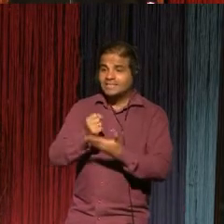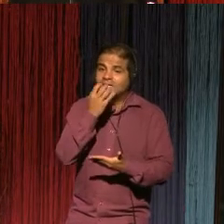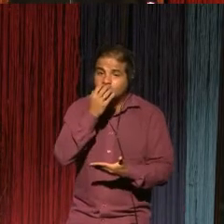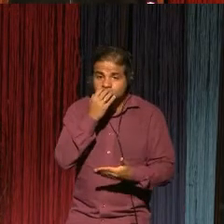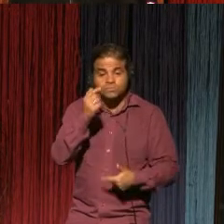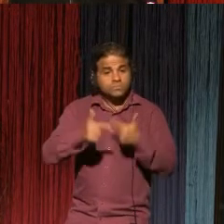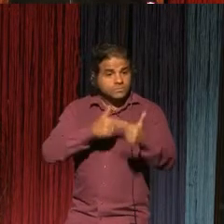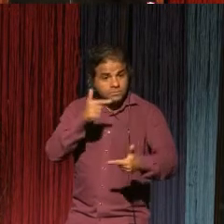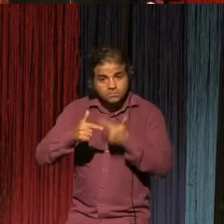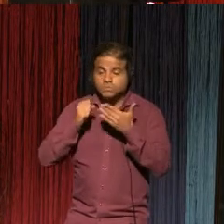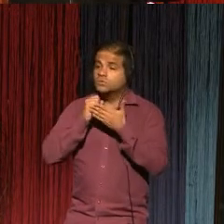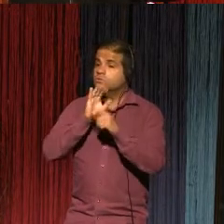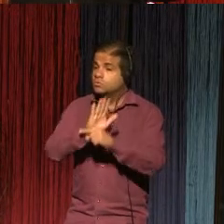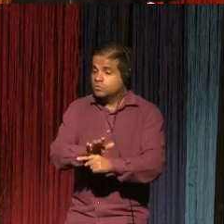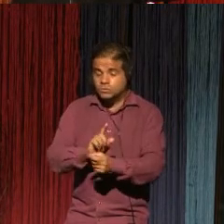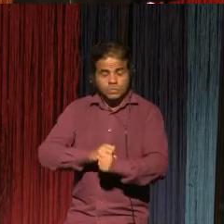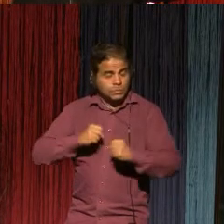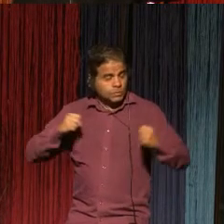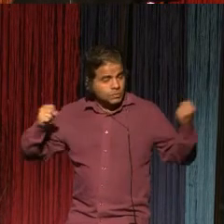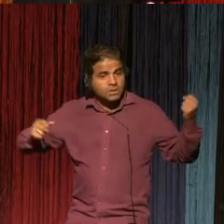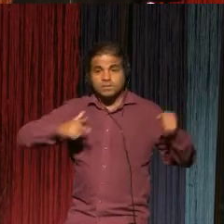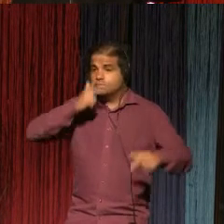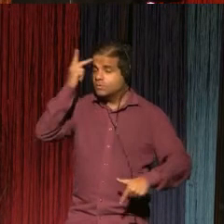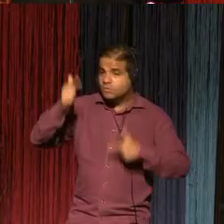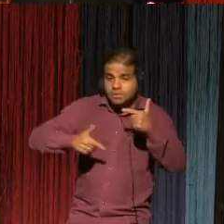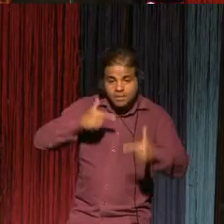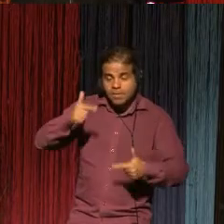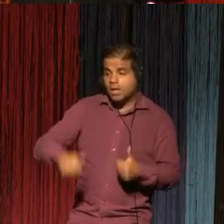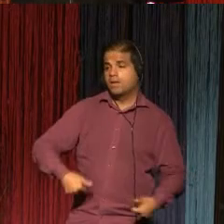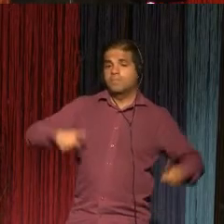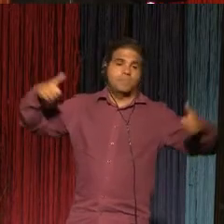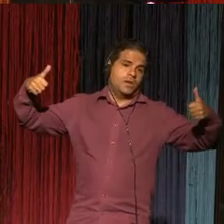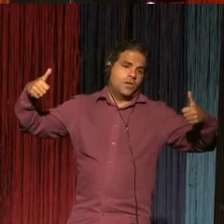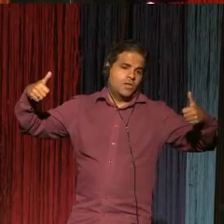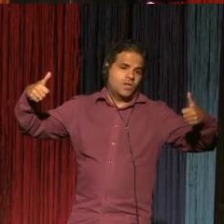para o trabalho também reduz o estresse, as pessoas trabalham melhor.